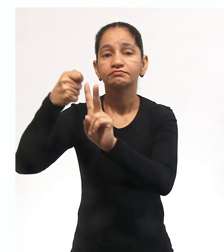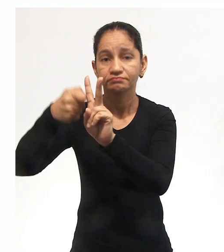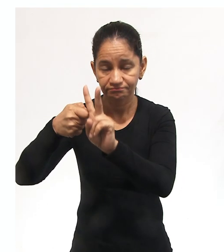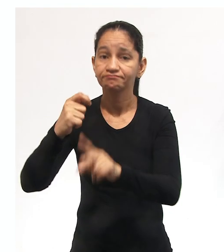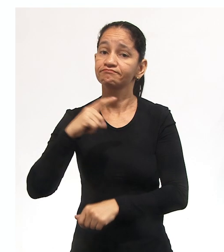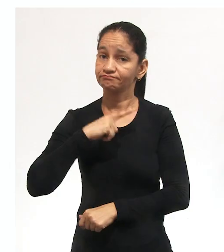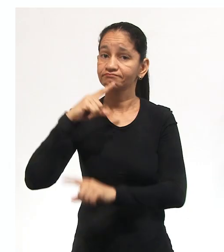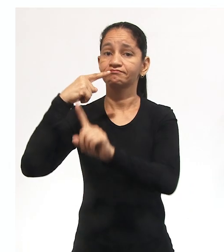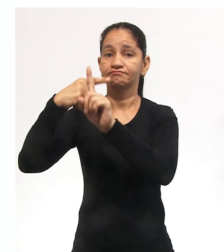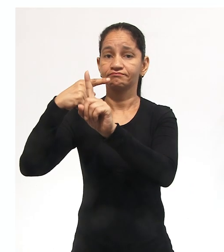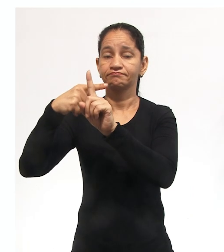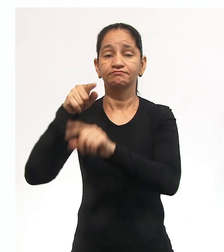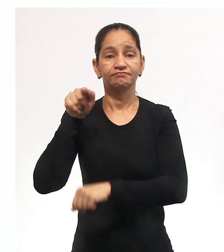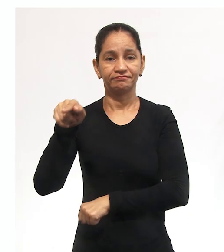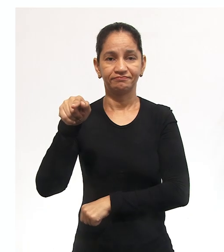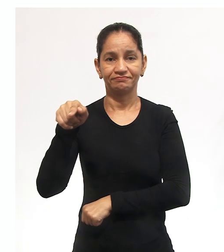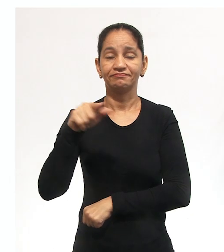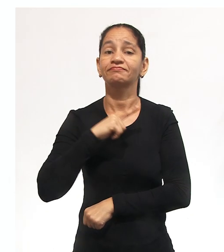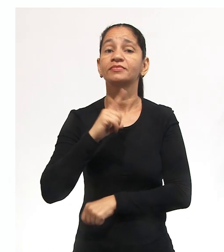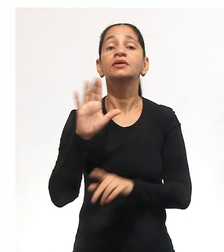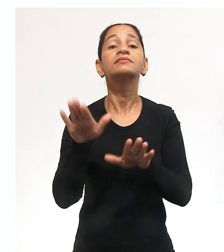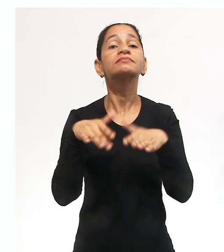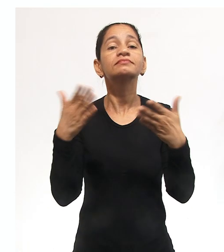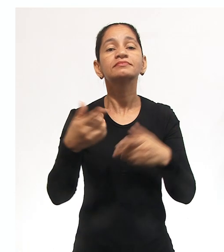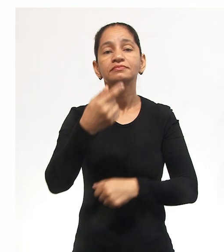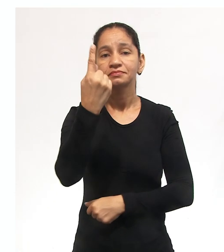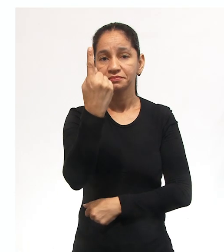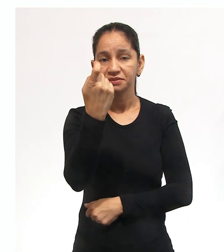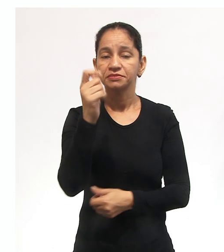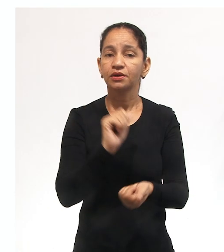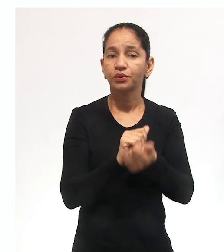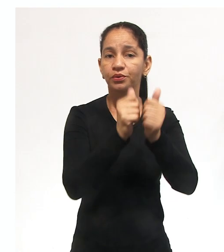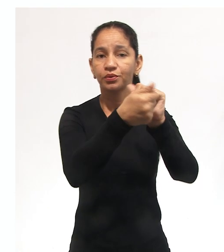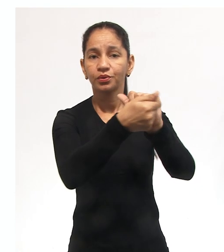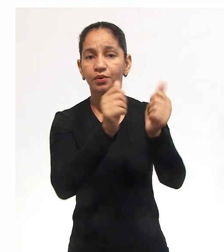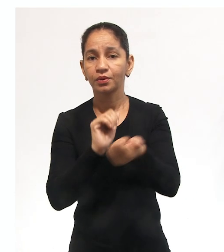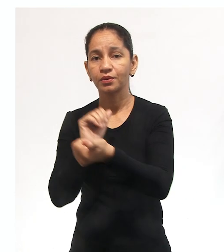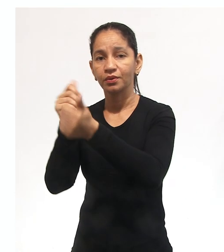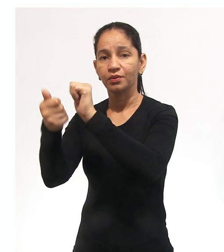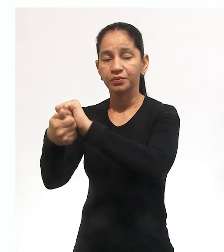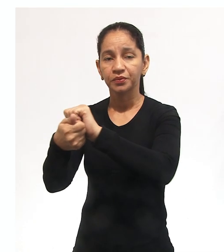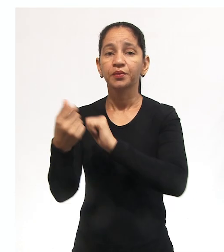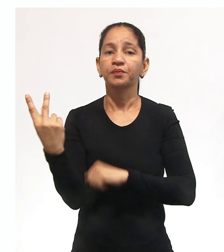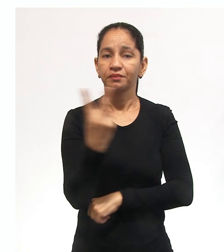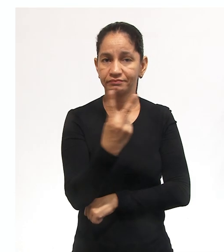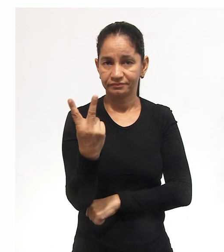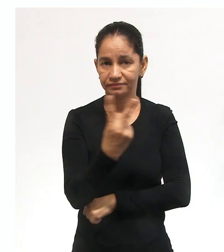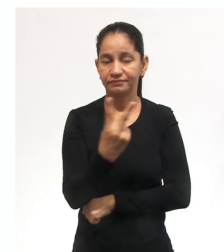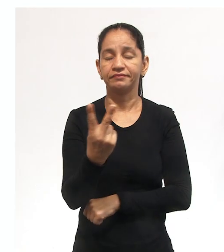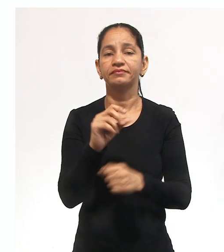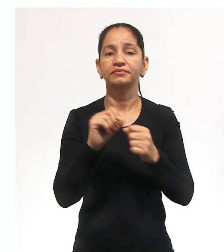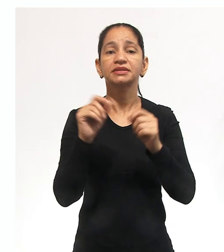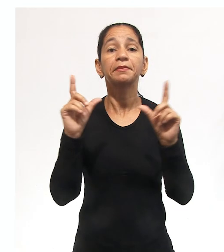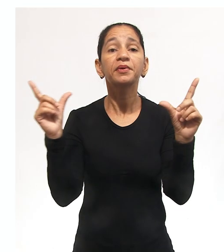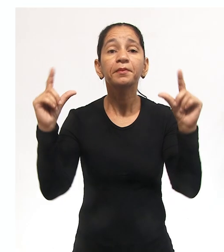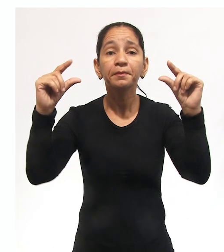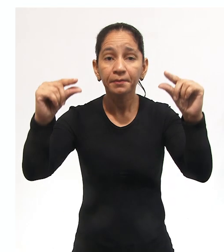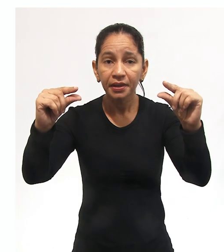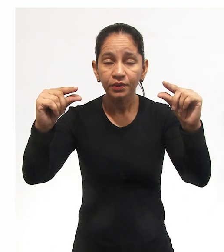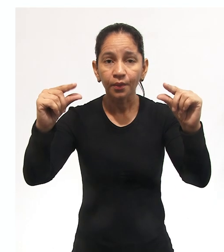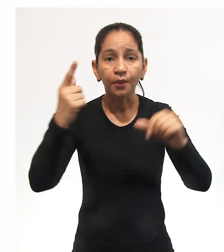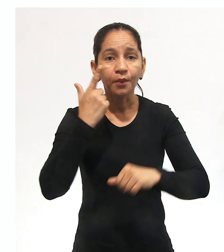né? Então, a gente vai fazer a mudança da unidade maior para a unidade menor,